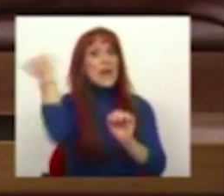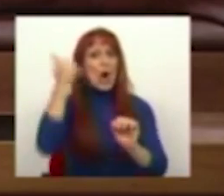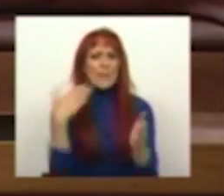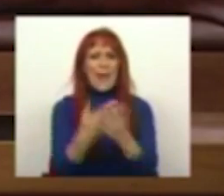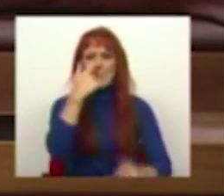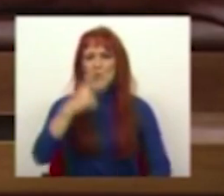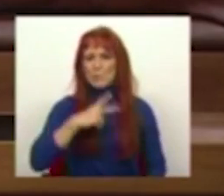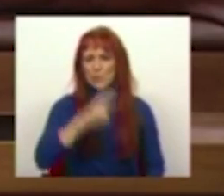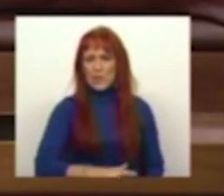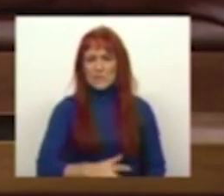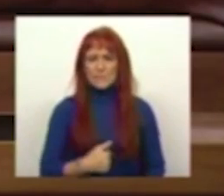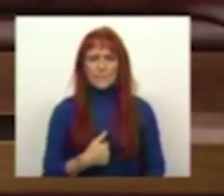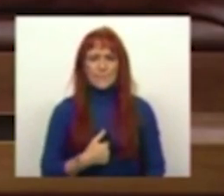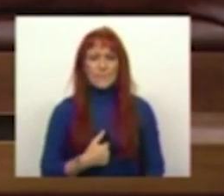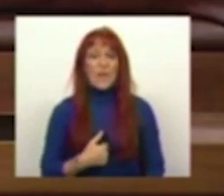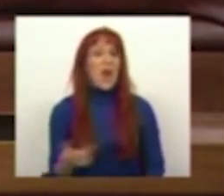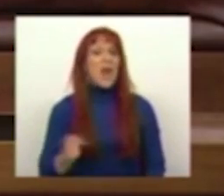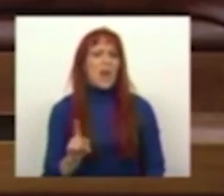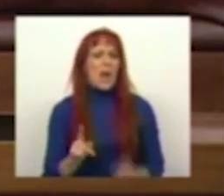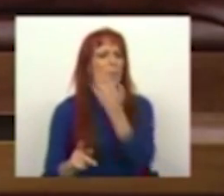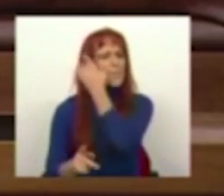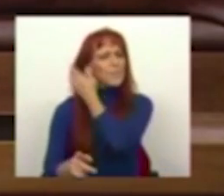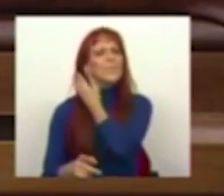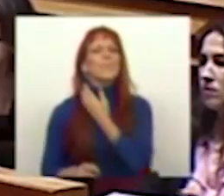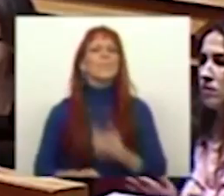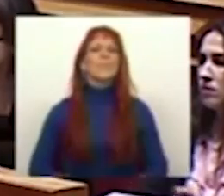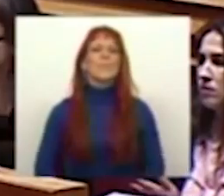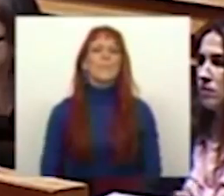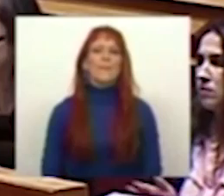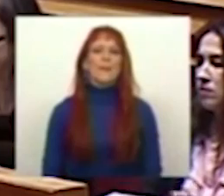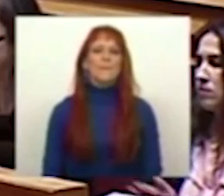portugueses. Não, não se trata...